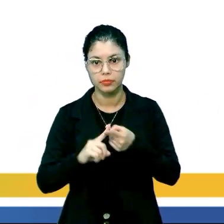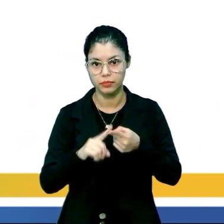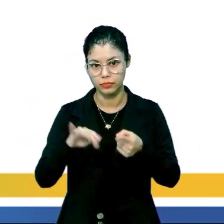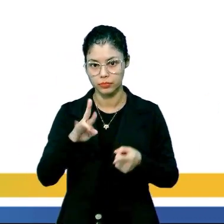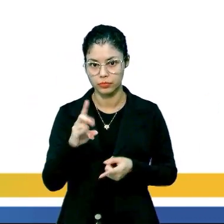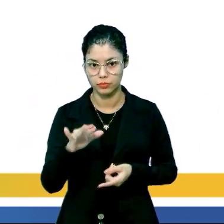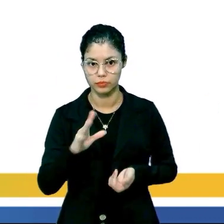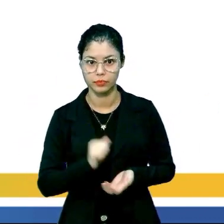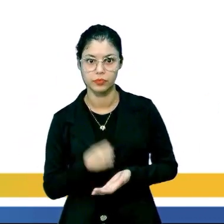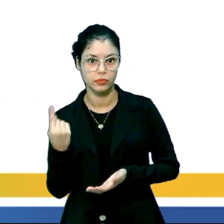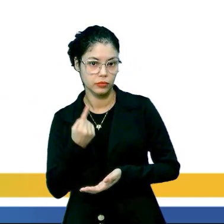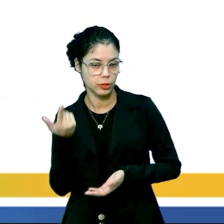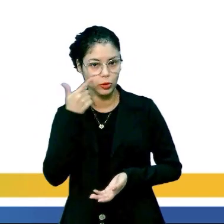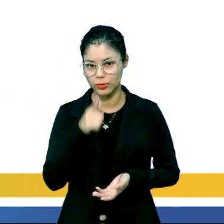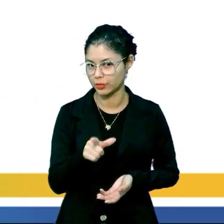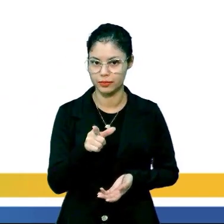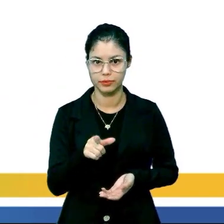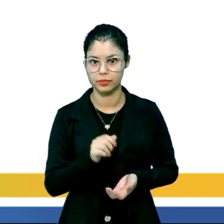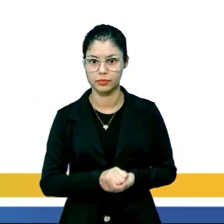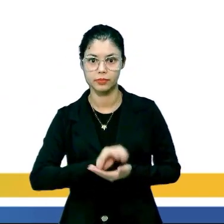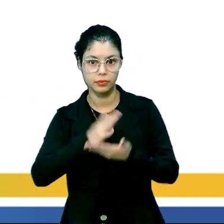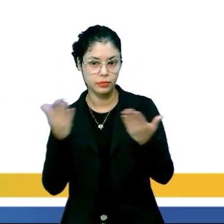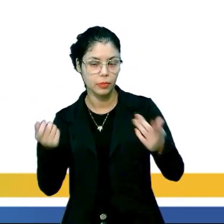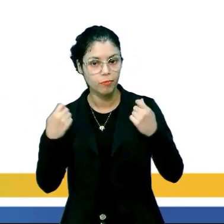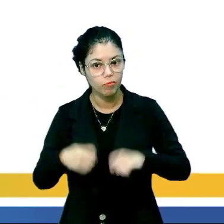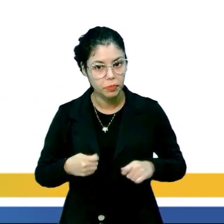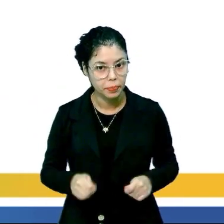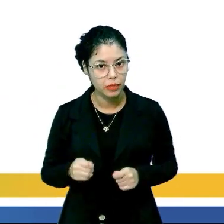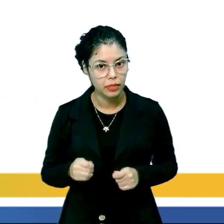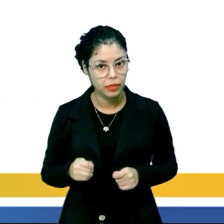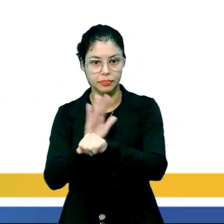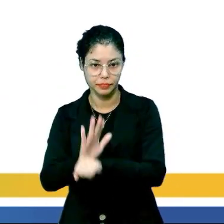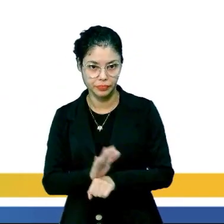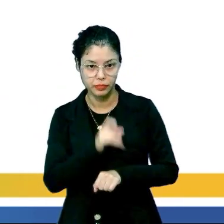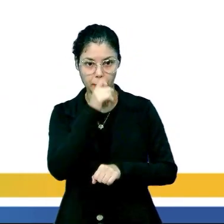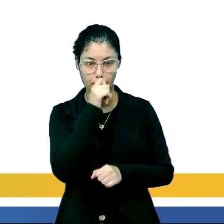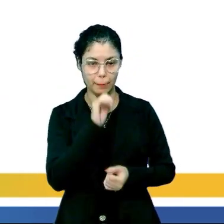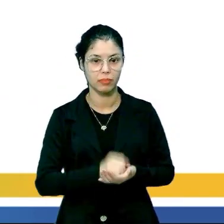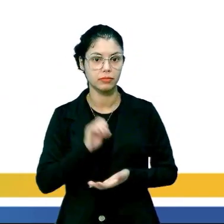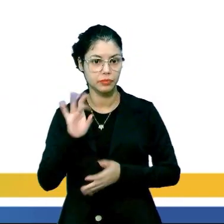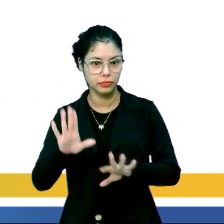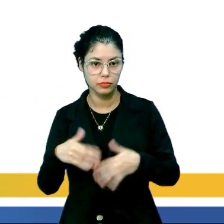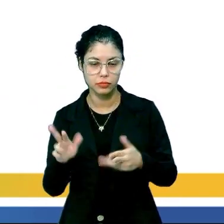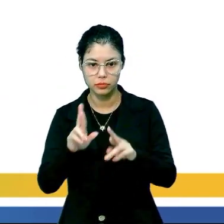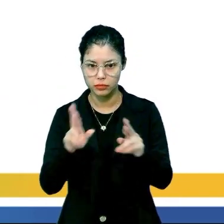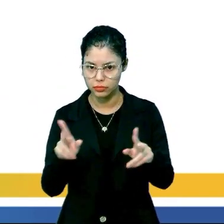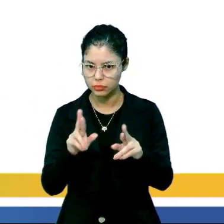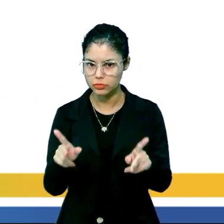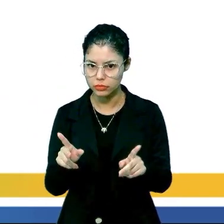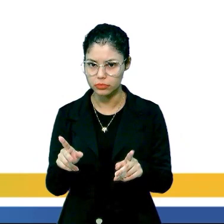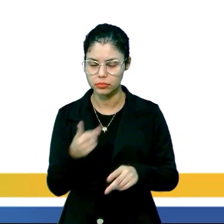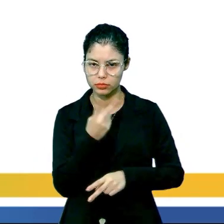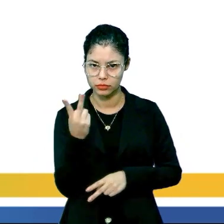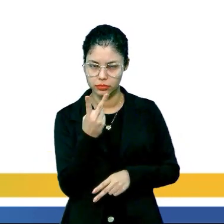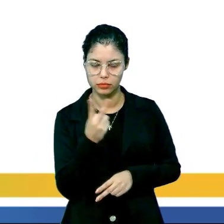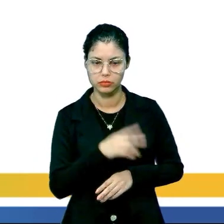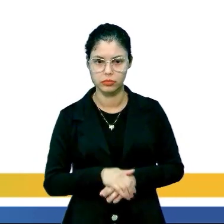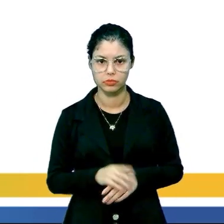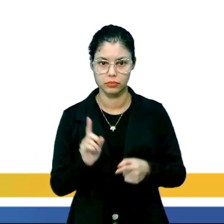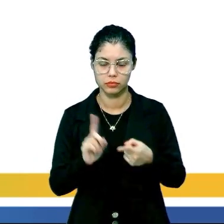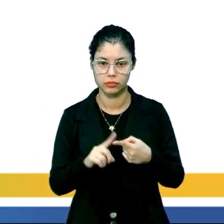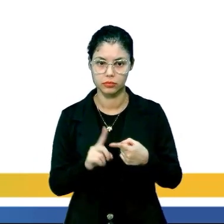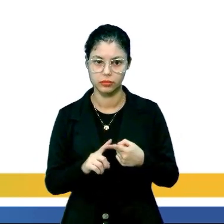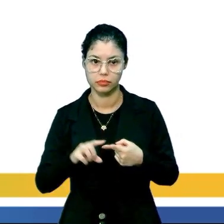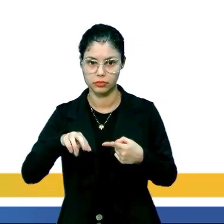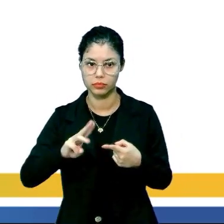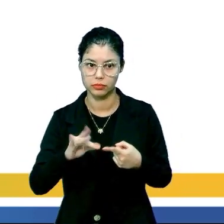macrófago sozinho ele não dá conta. Então ele precisa dessa ajuda. Só que qual é a diferença entre esses dois? Primeiro,